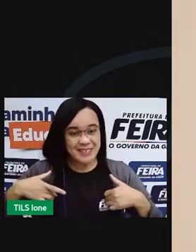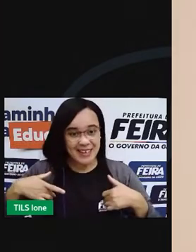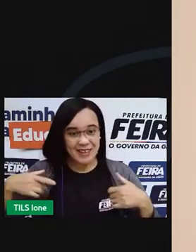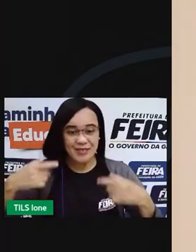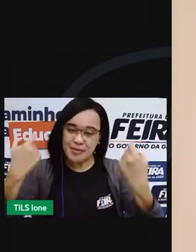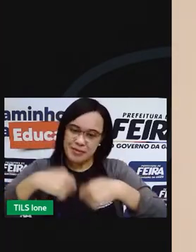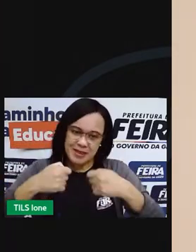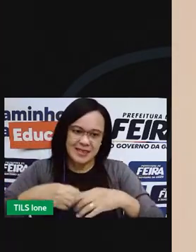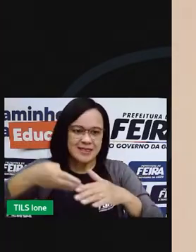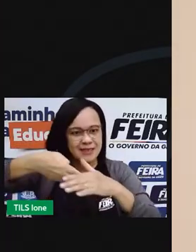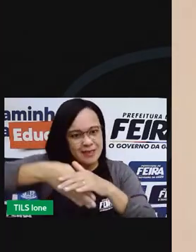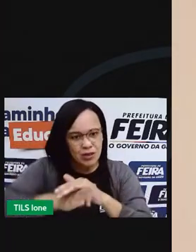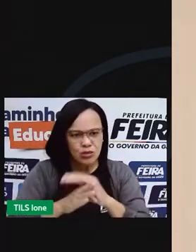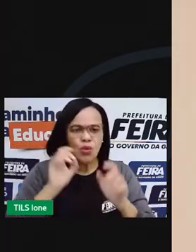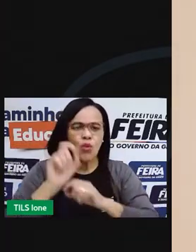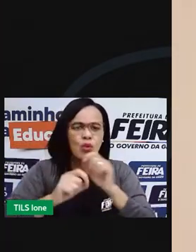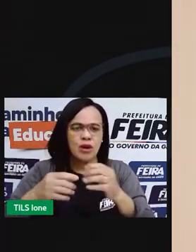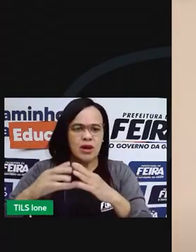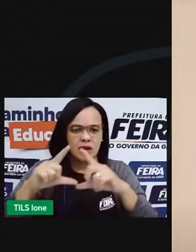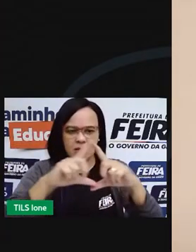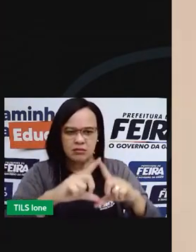e mude suas atitudes.